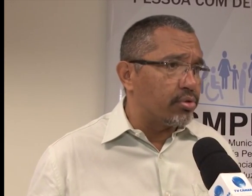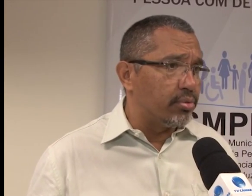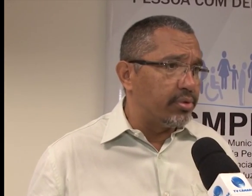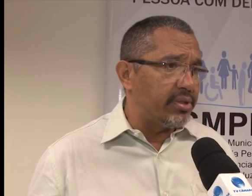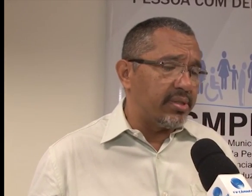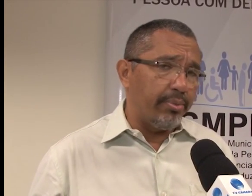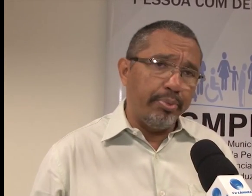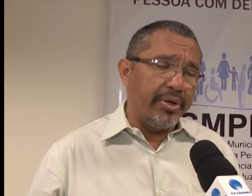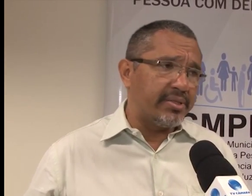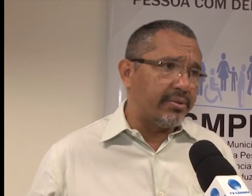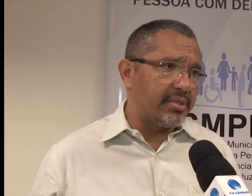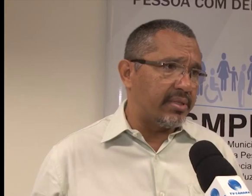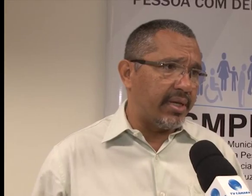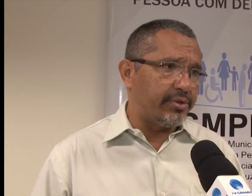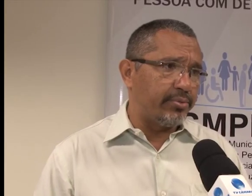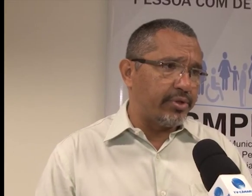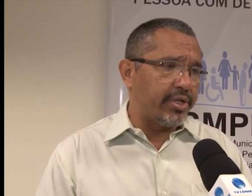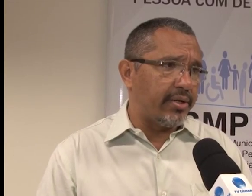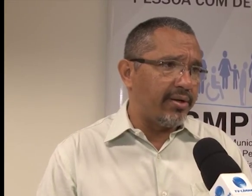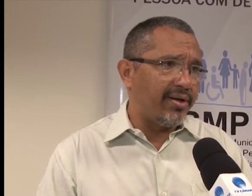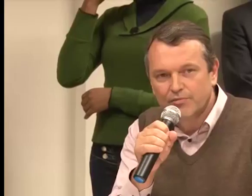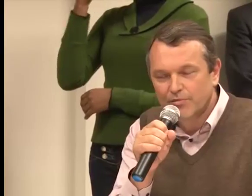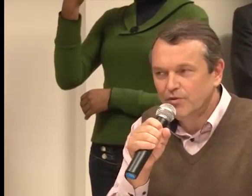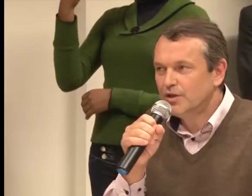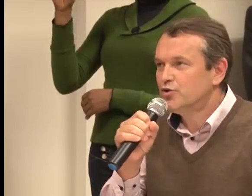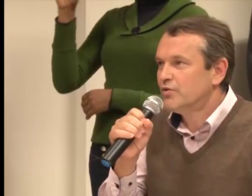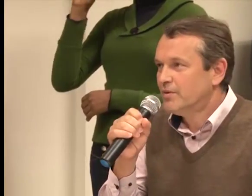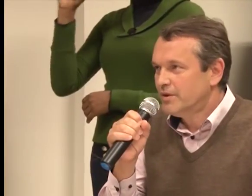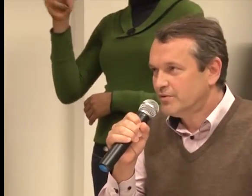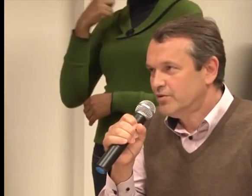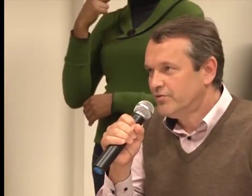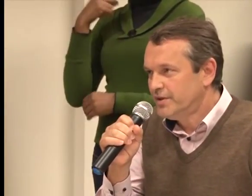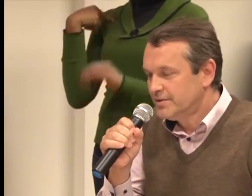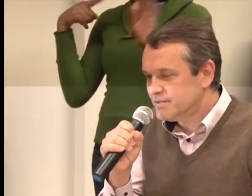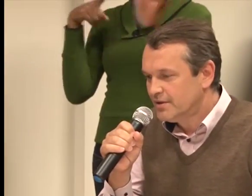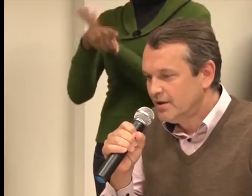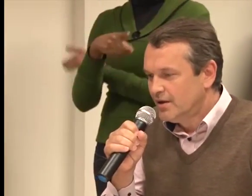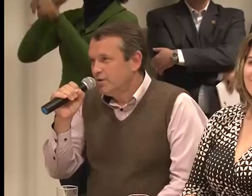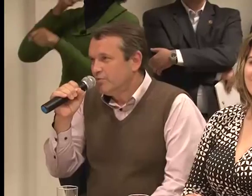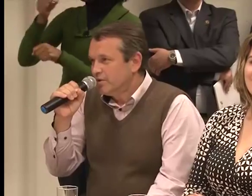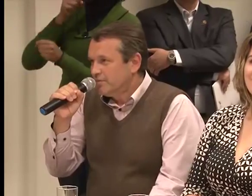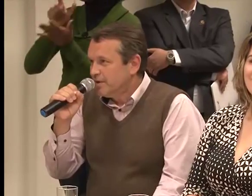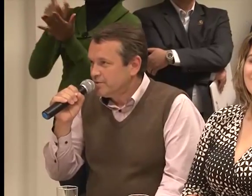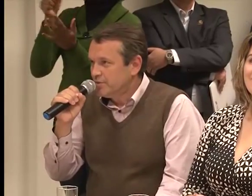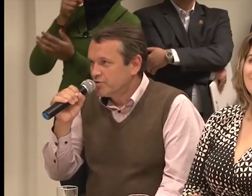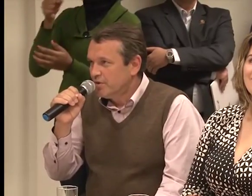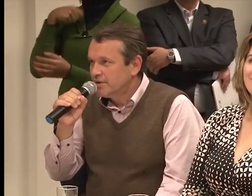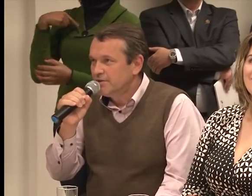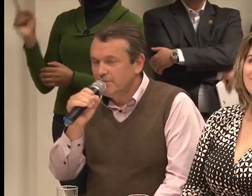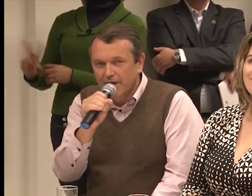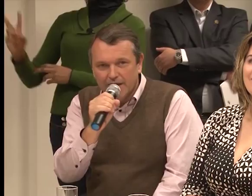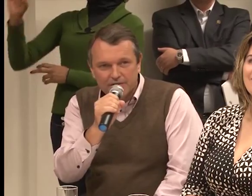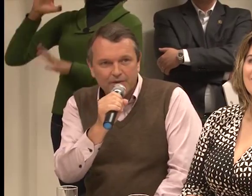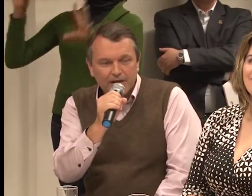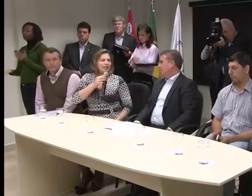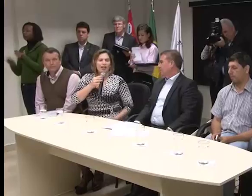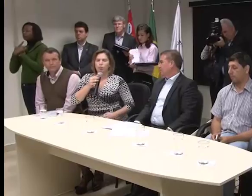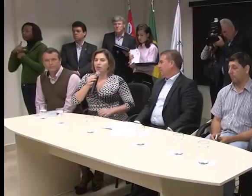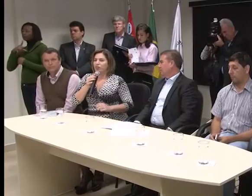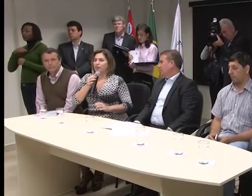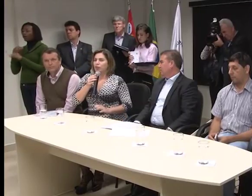como eu costumo dizer, a população da cidade de modo geral. O presidente da Comissão das Pessoas com Deficiência Física ou Mobilidade